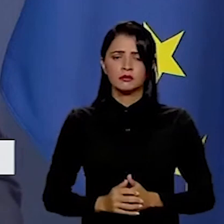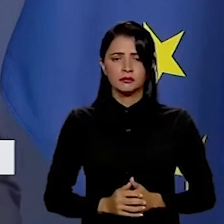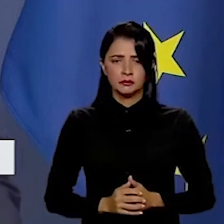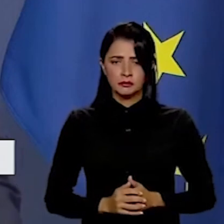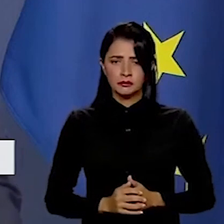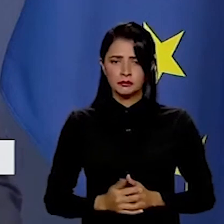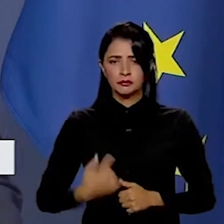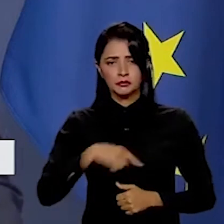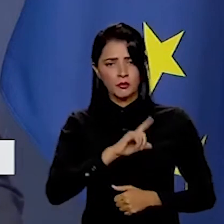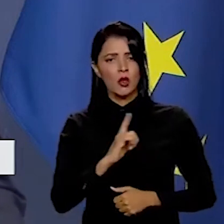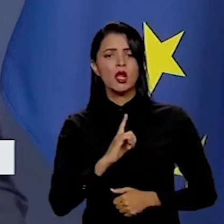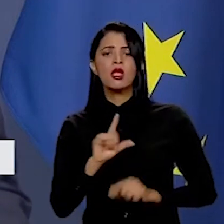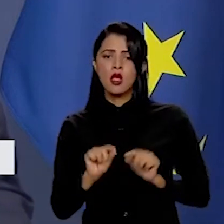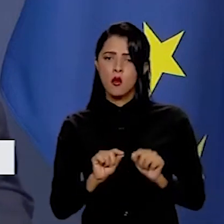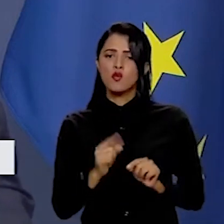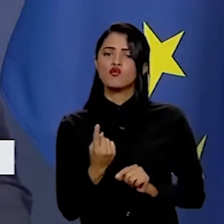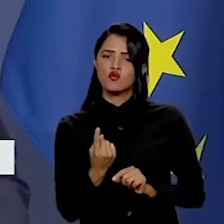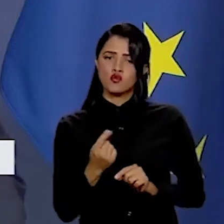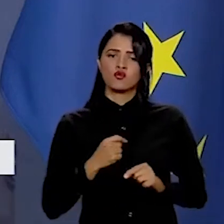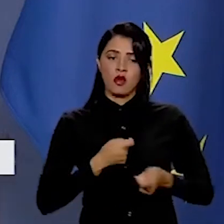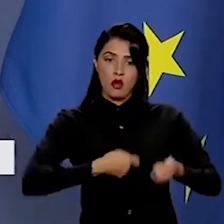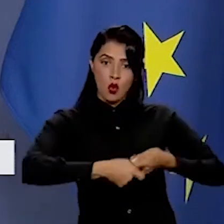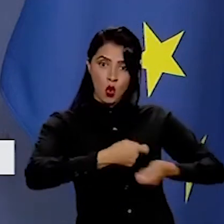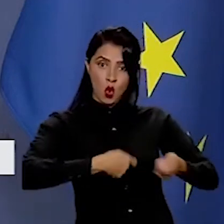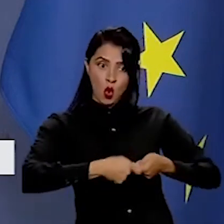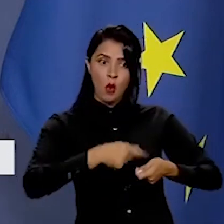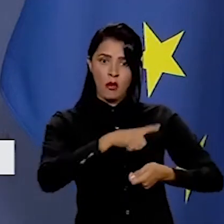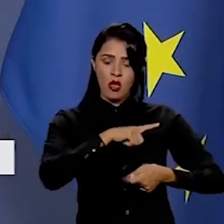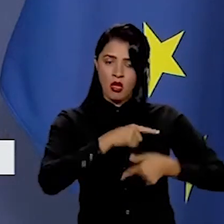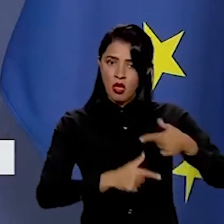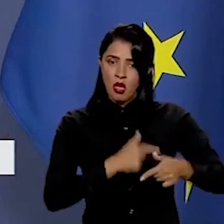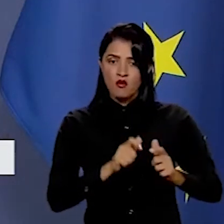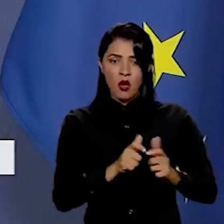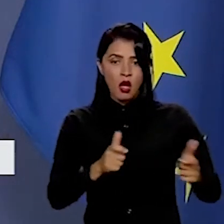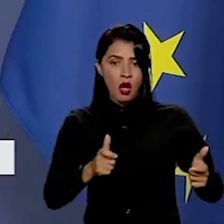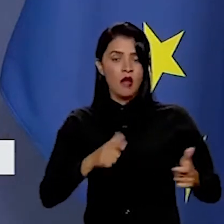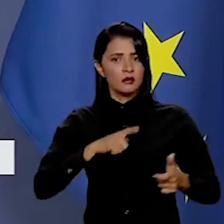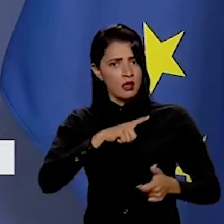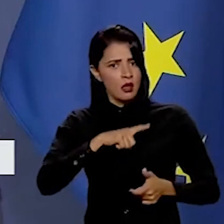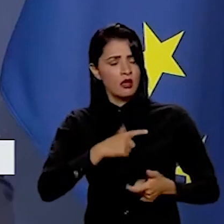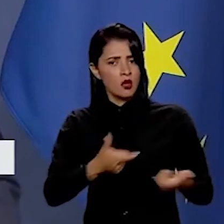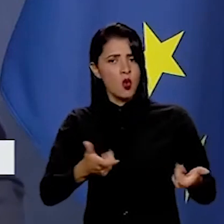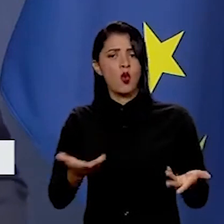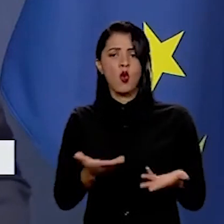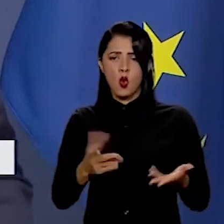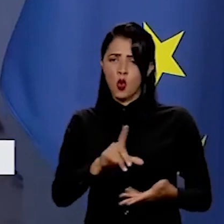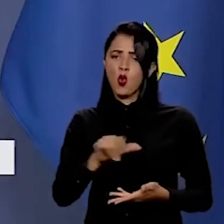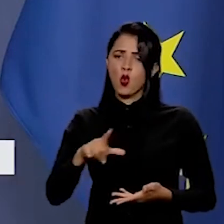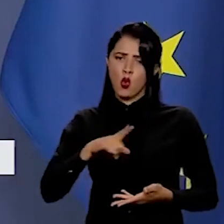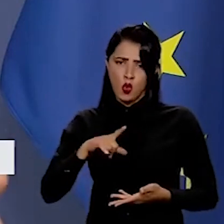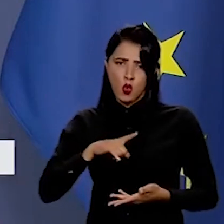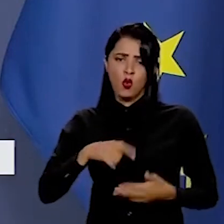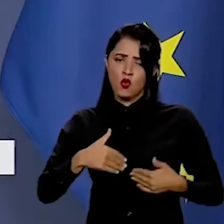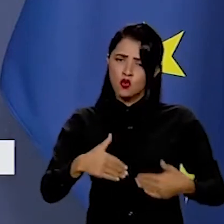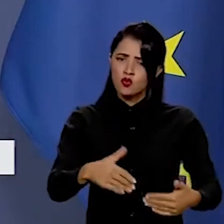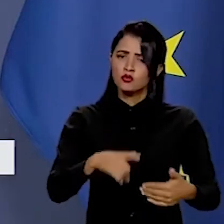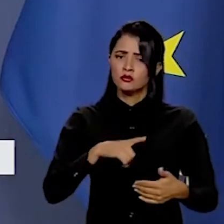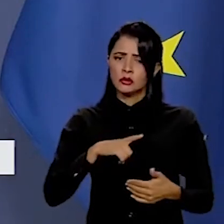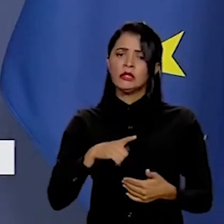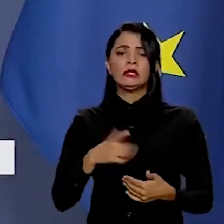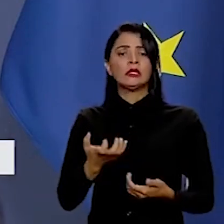nós temos uma atividade econômica intensa no Brasil no dia de hoje queremos